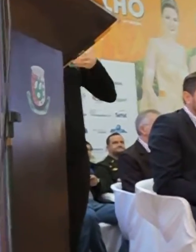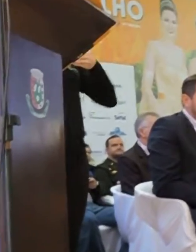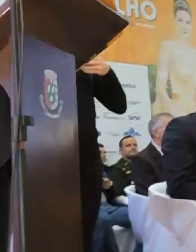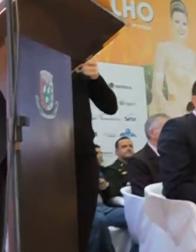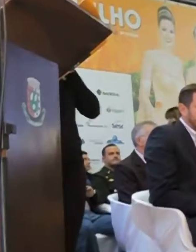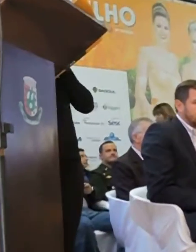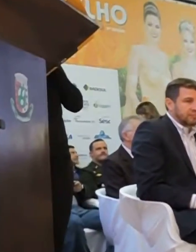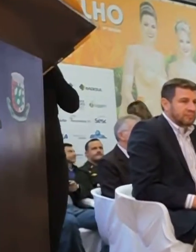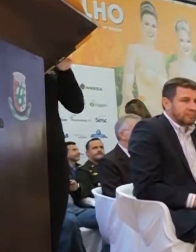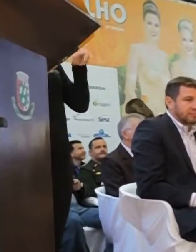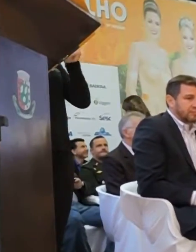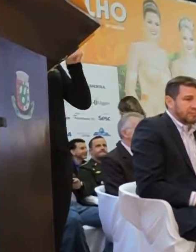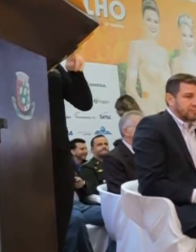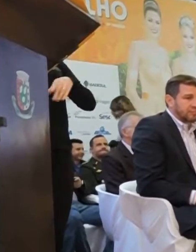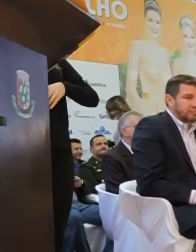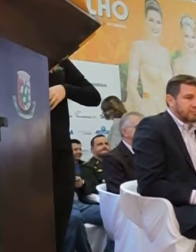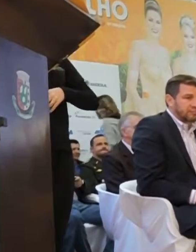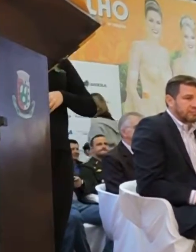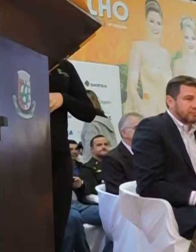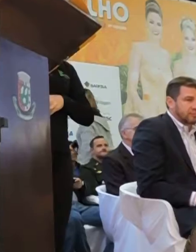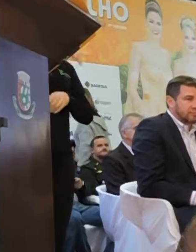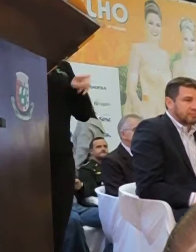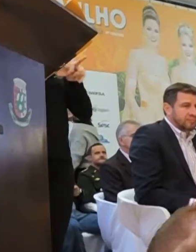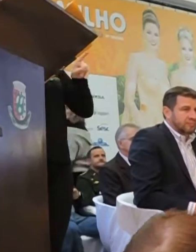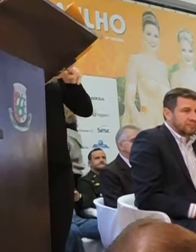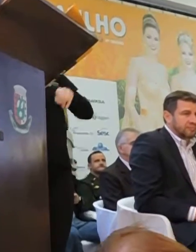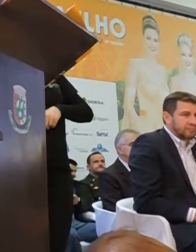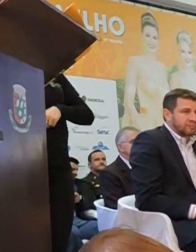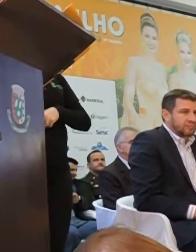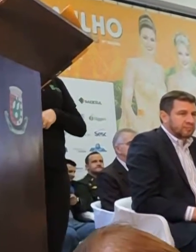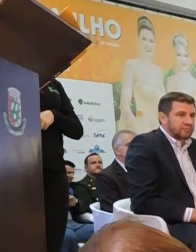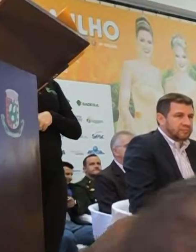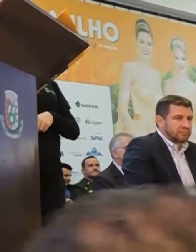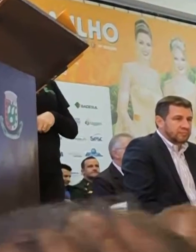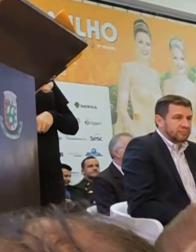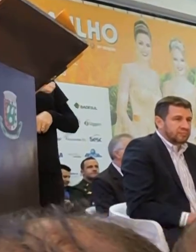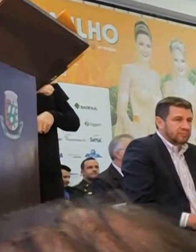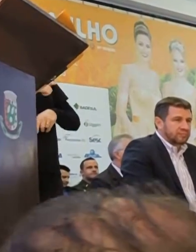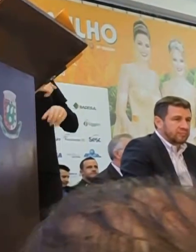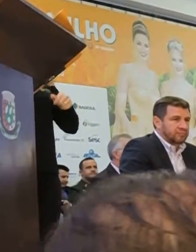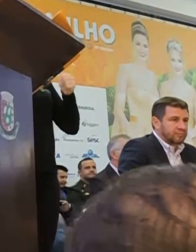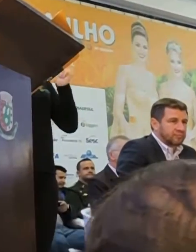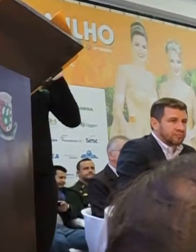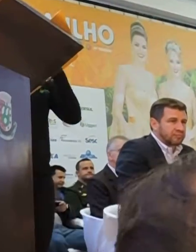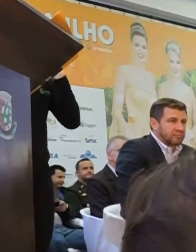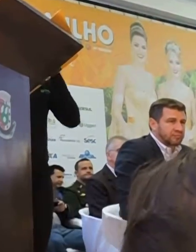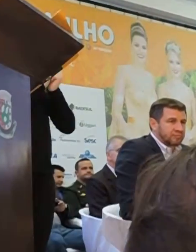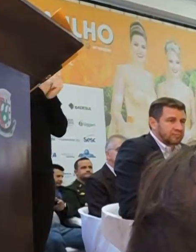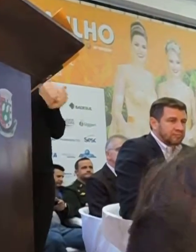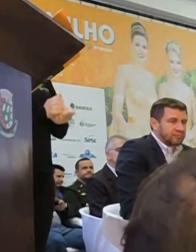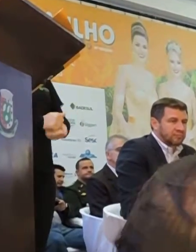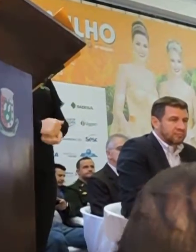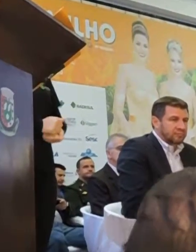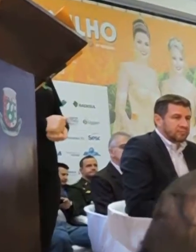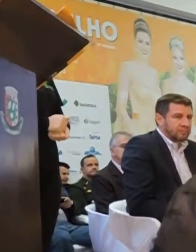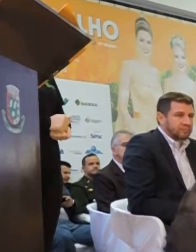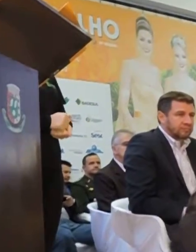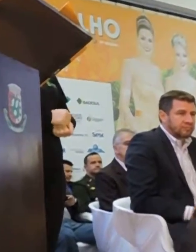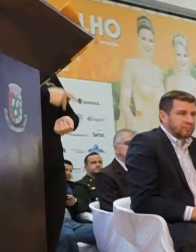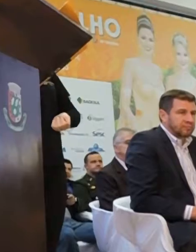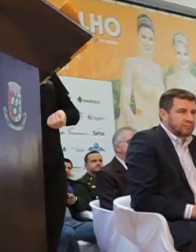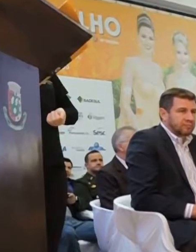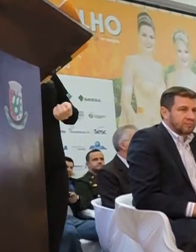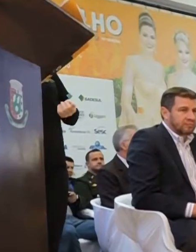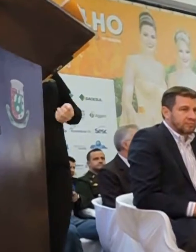chimarrão, no jeito de falar, na cultura, no empreendedorismo. Nos